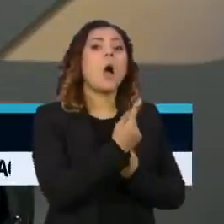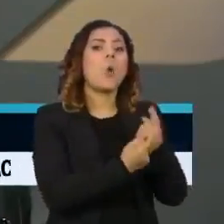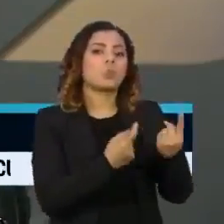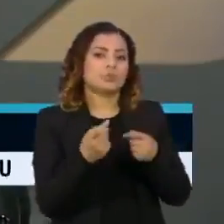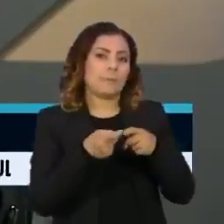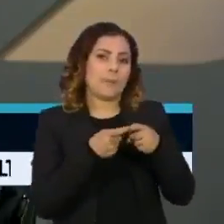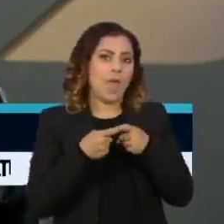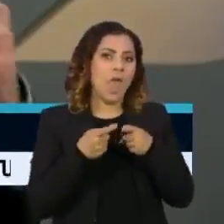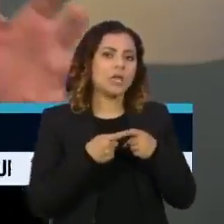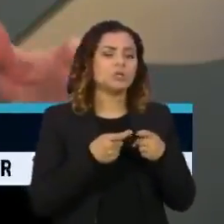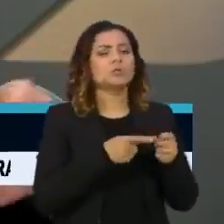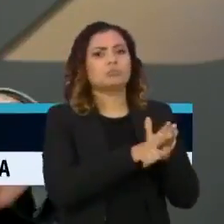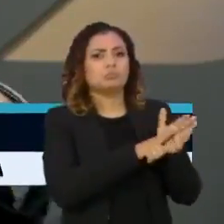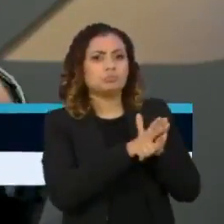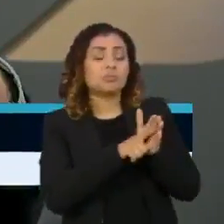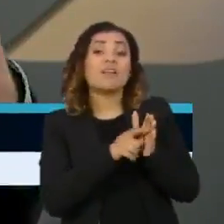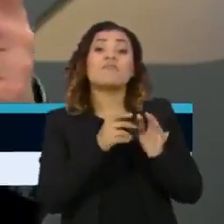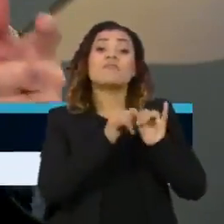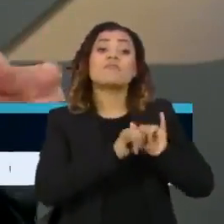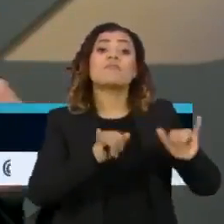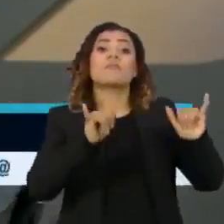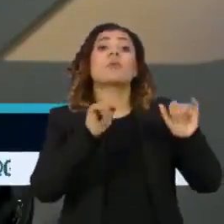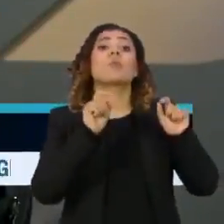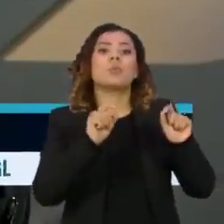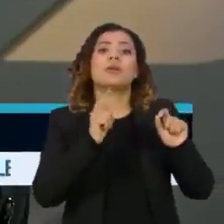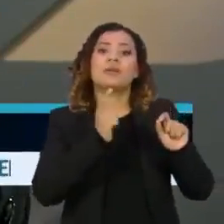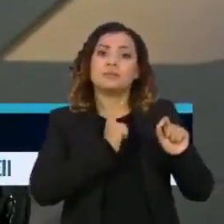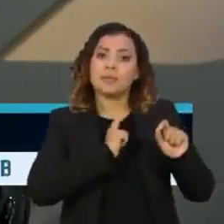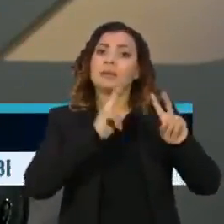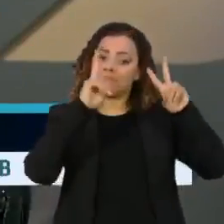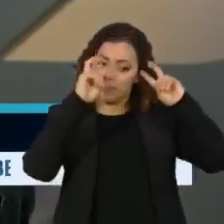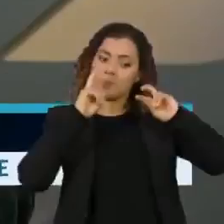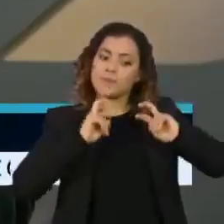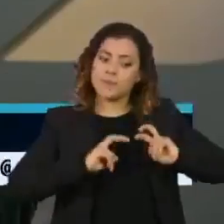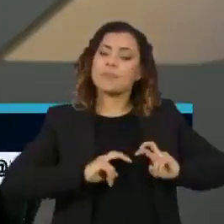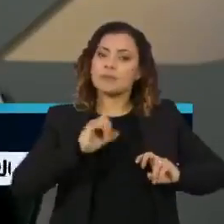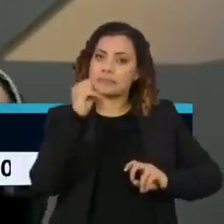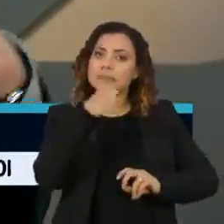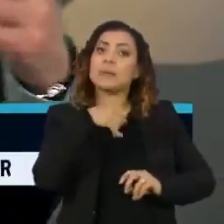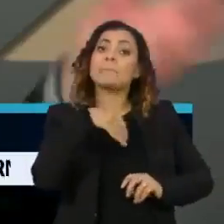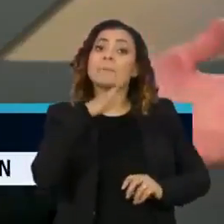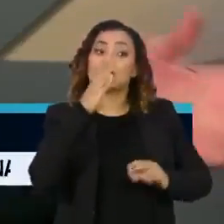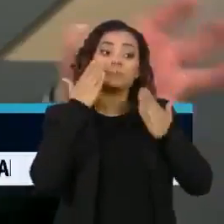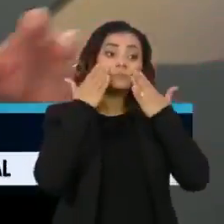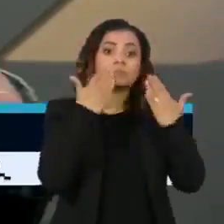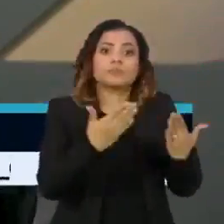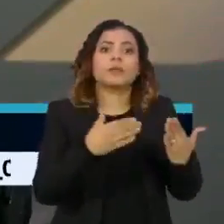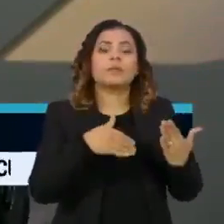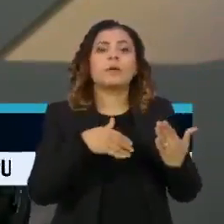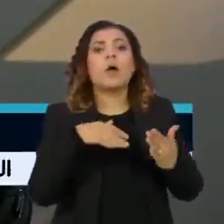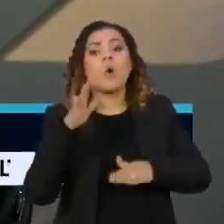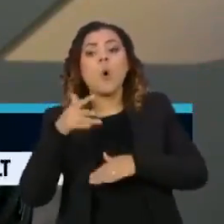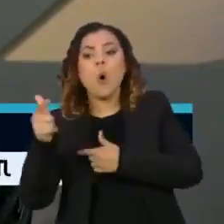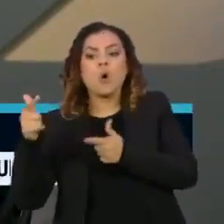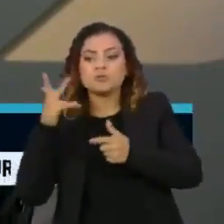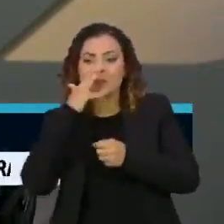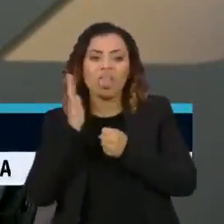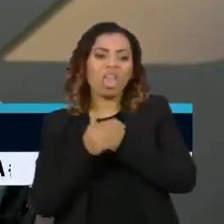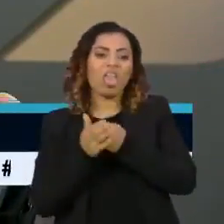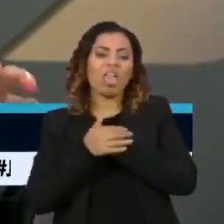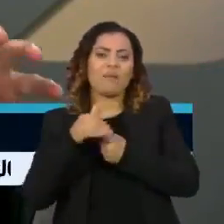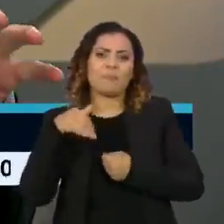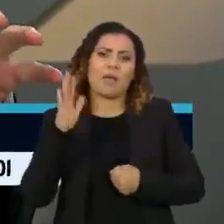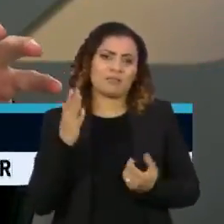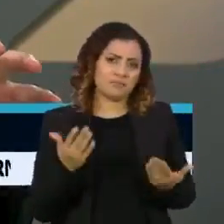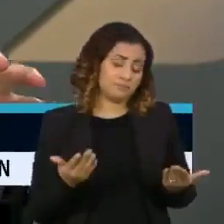médicos alguns clínicos que estão dizendo E que existem alguns sintomas mais evidentes outros menos evidentes